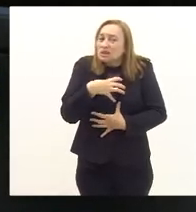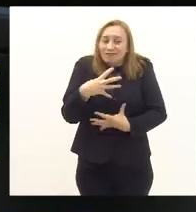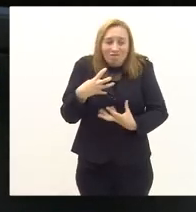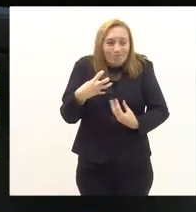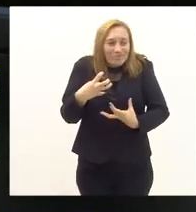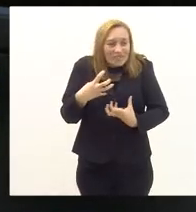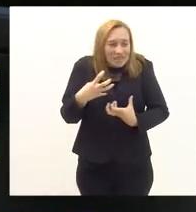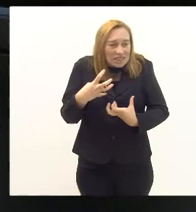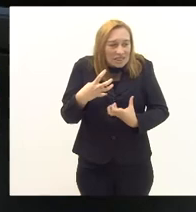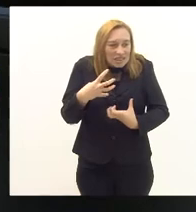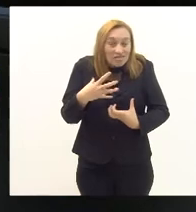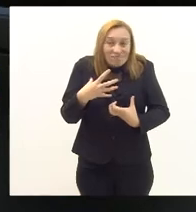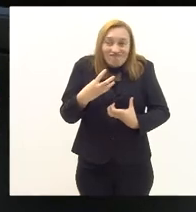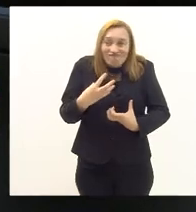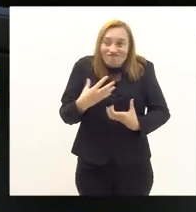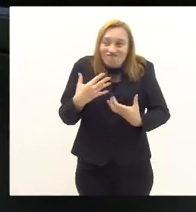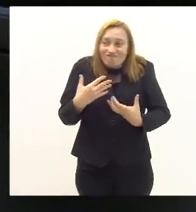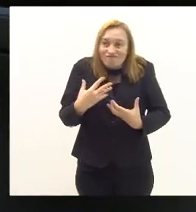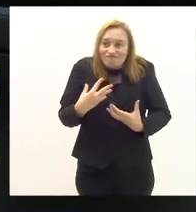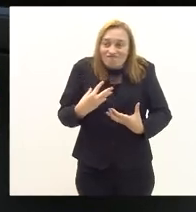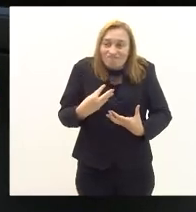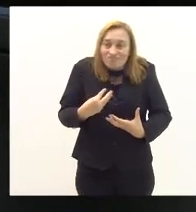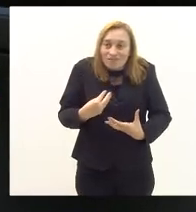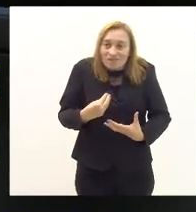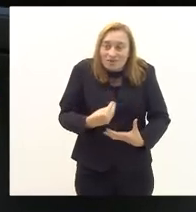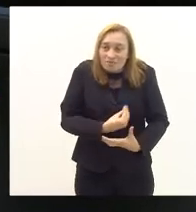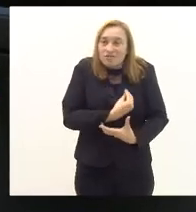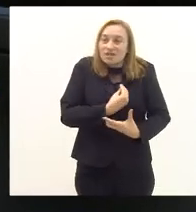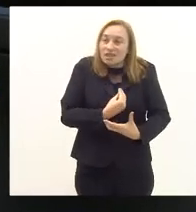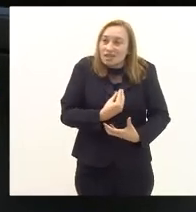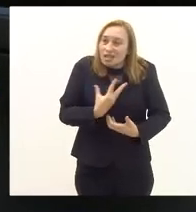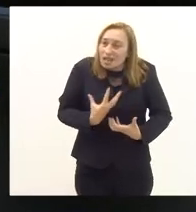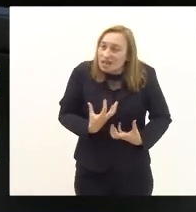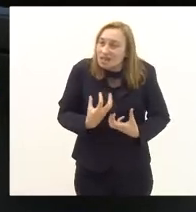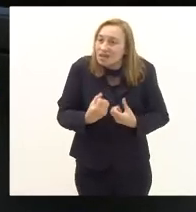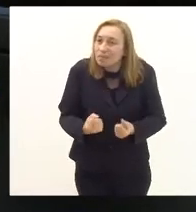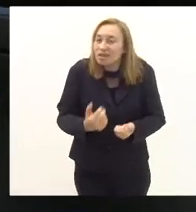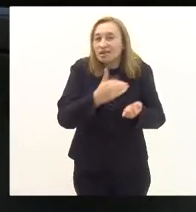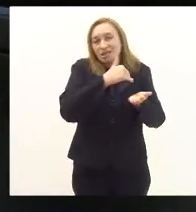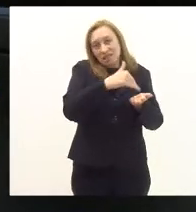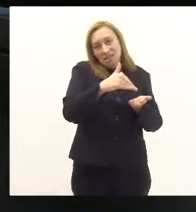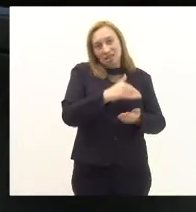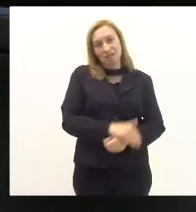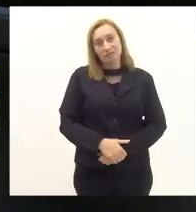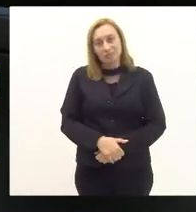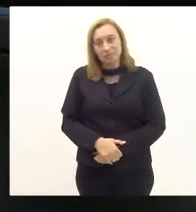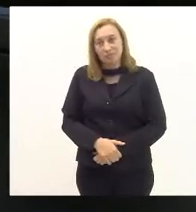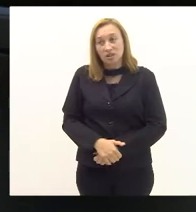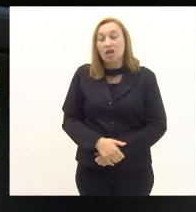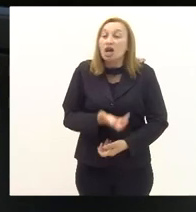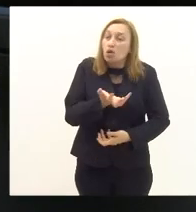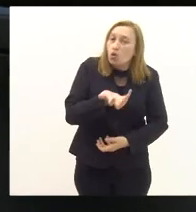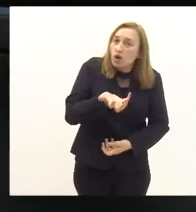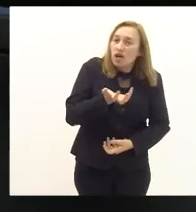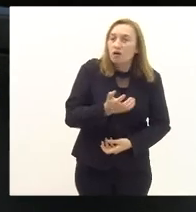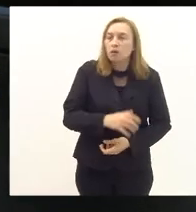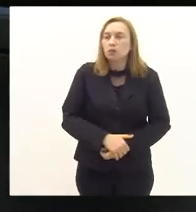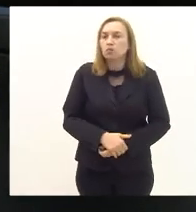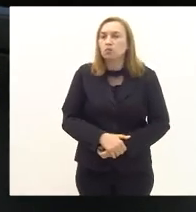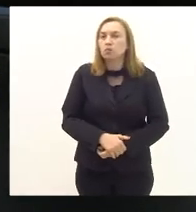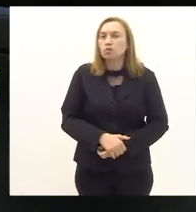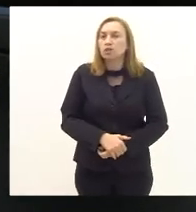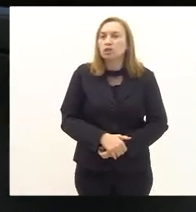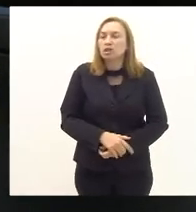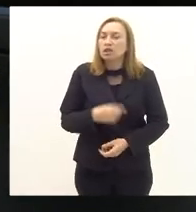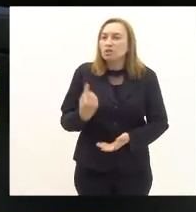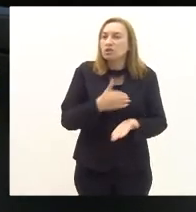assim, sintam presente e acolhidas na nossa secretaria. Então, eu quero muito que a